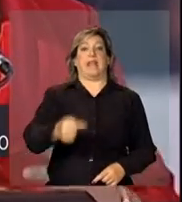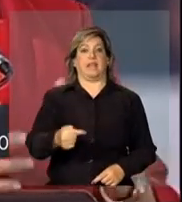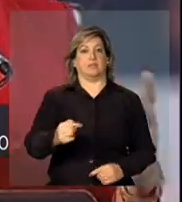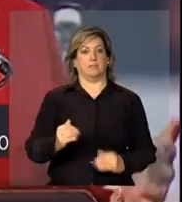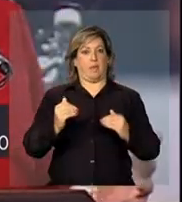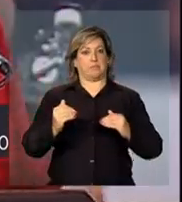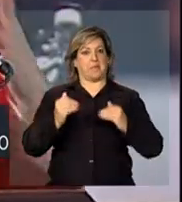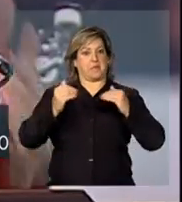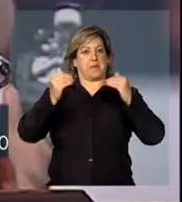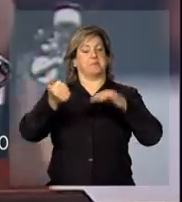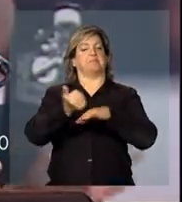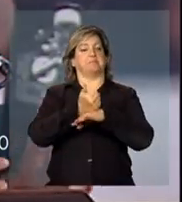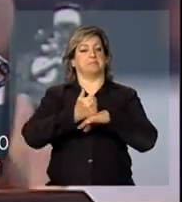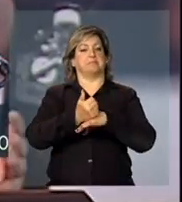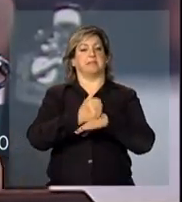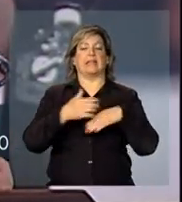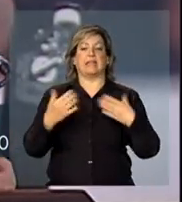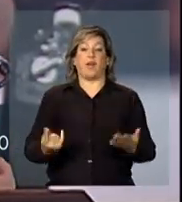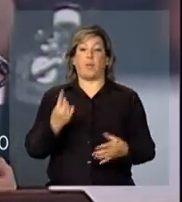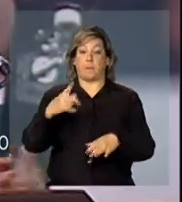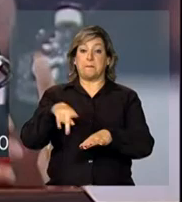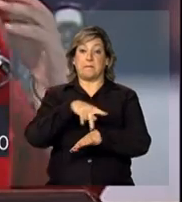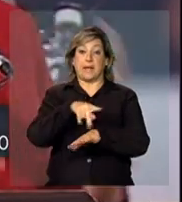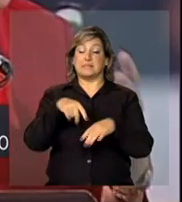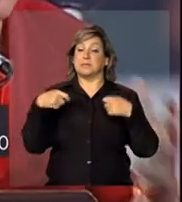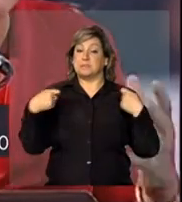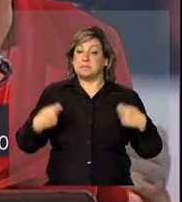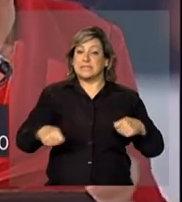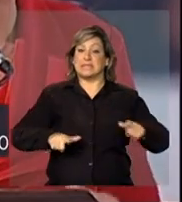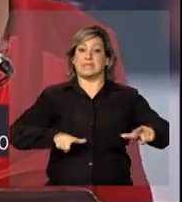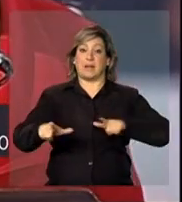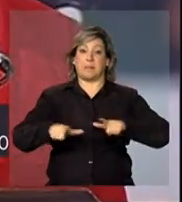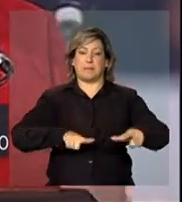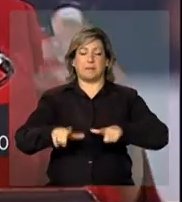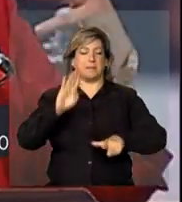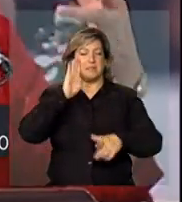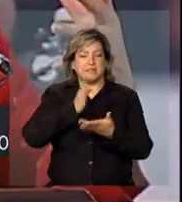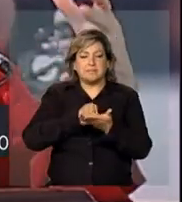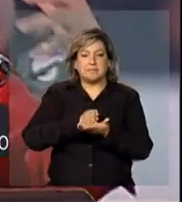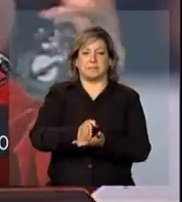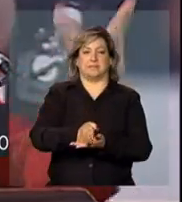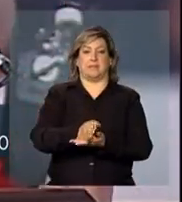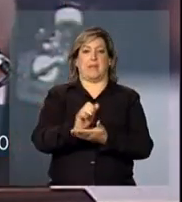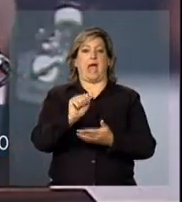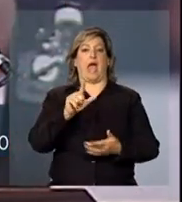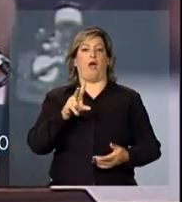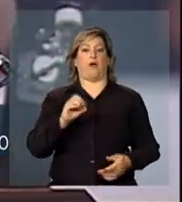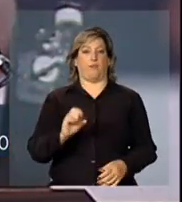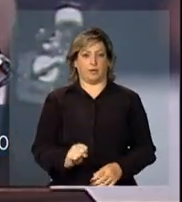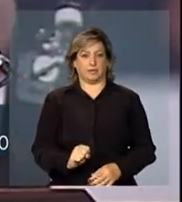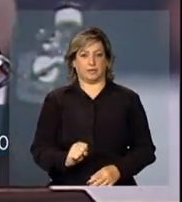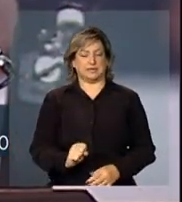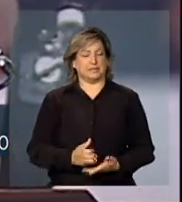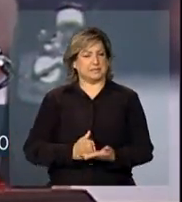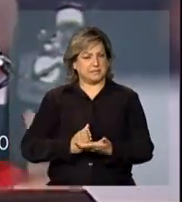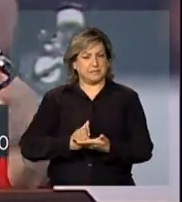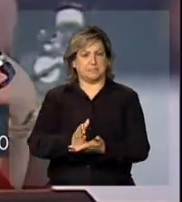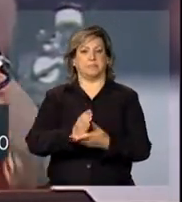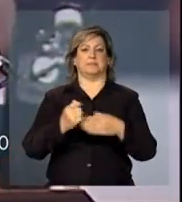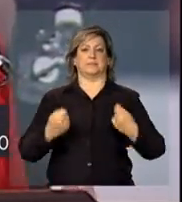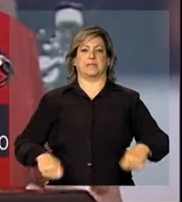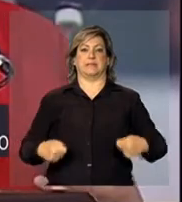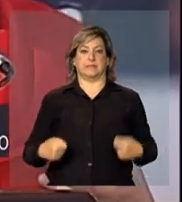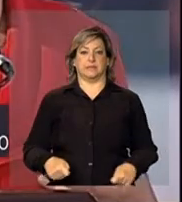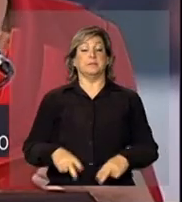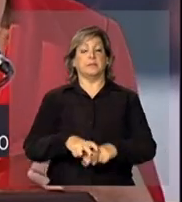um país tem de trabalhar com metas tem de trabalhar com metas e condição por isso